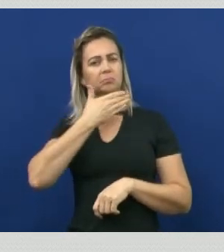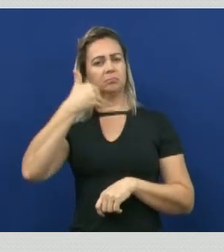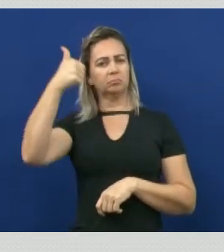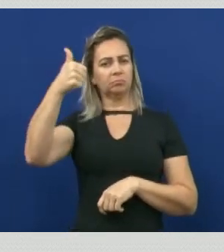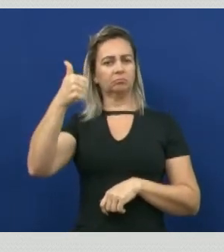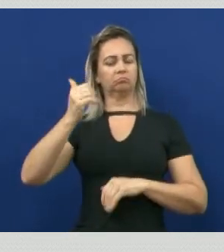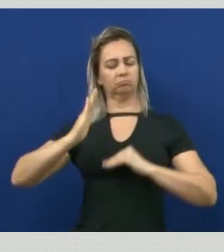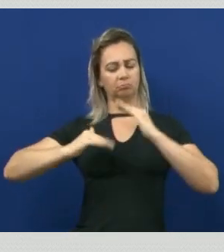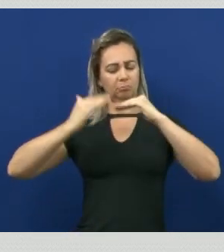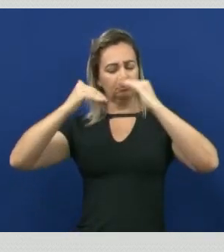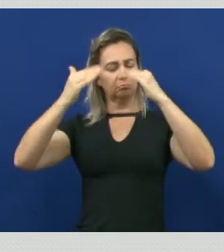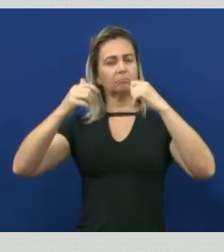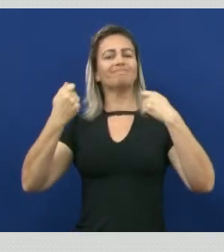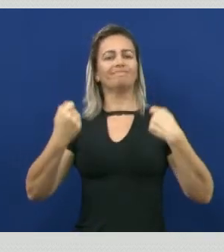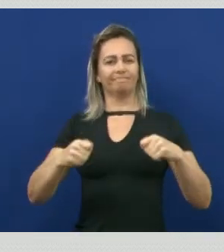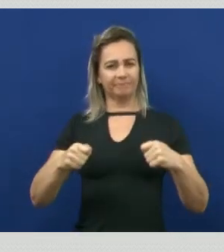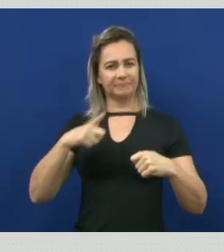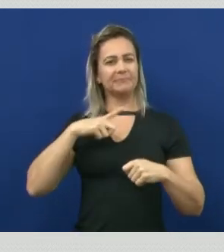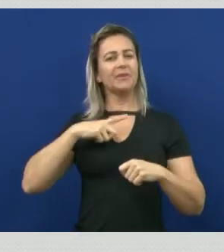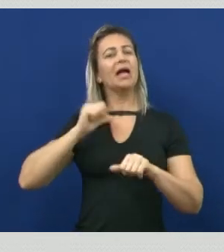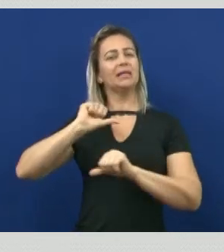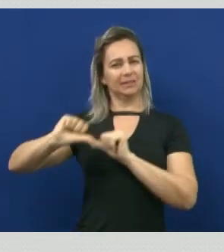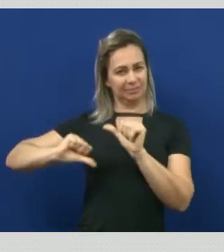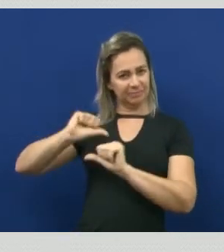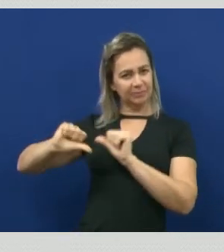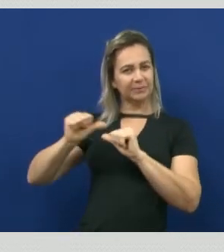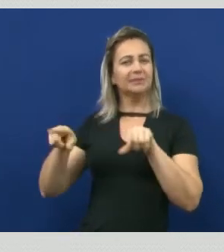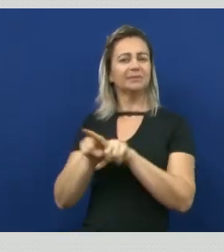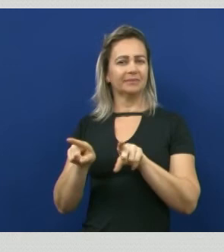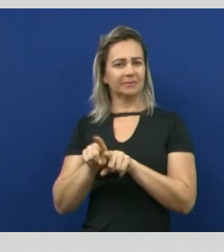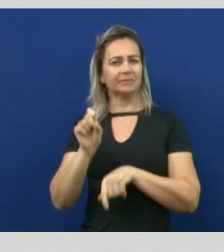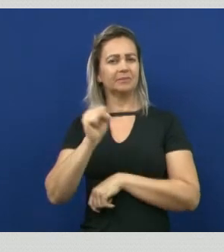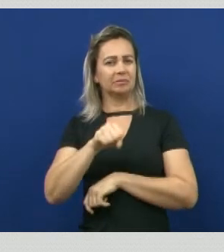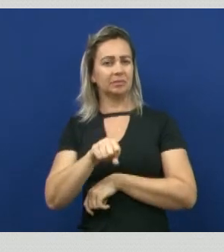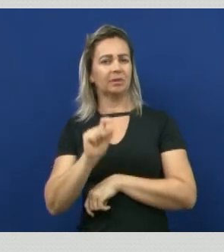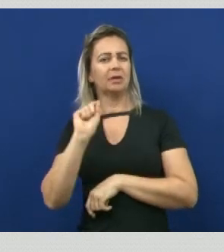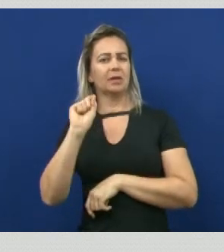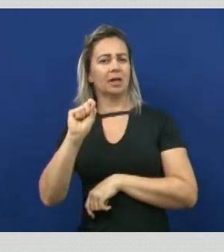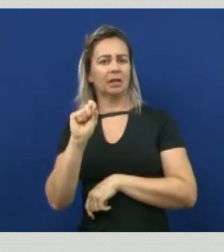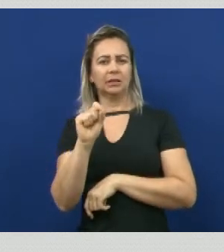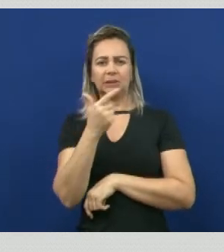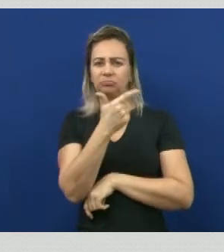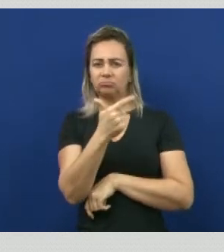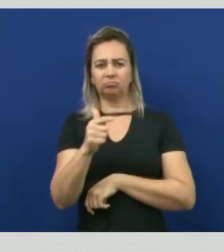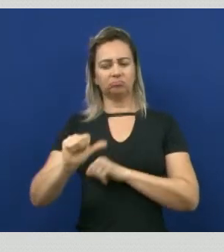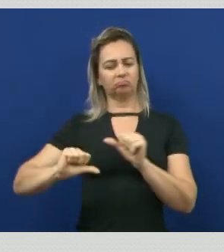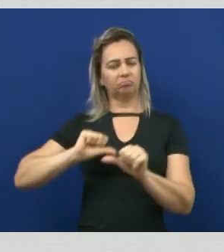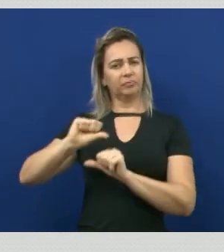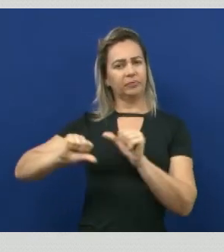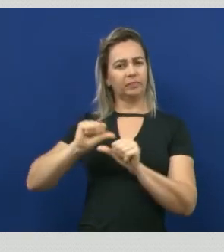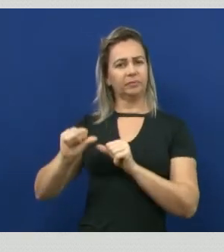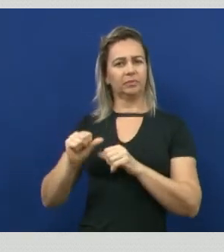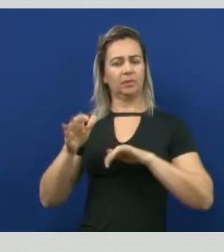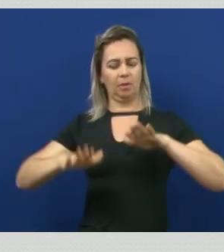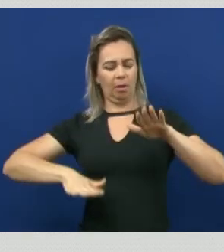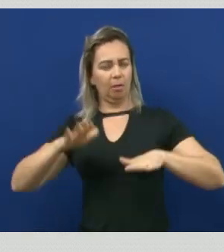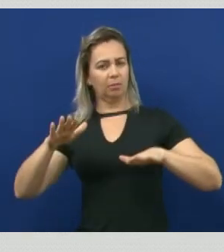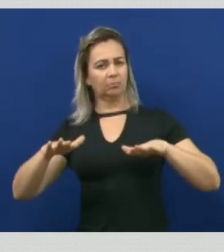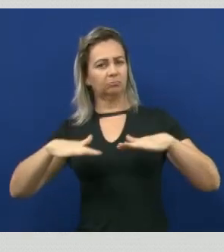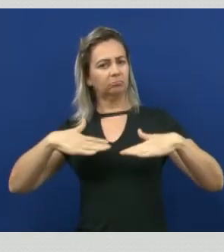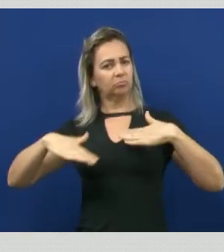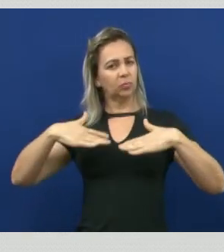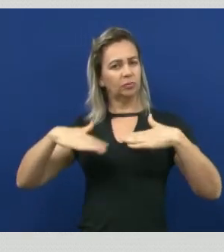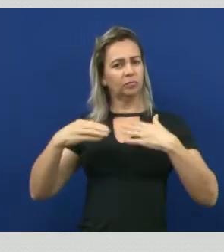toda evolução exige mudanças, e quem se movimenta e quem não se movimenta não avança. Olha o que disse Albert